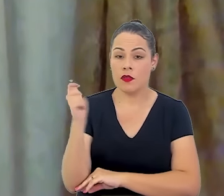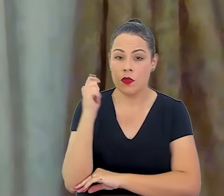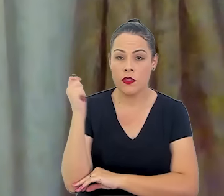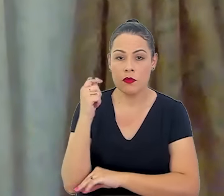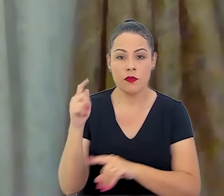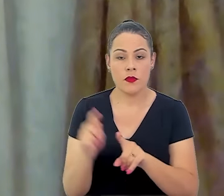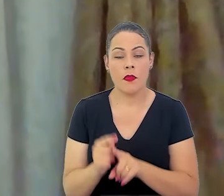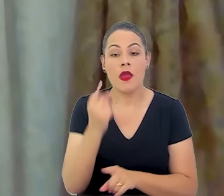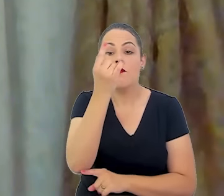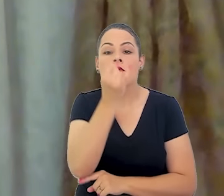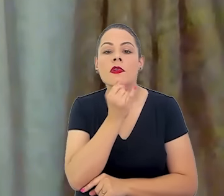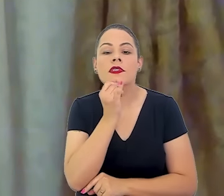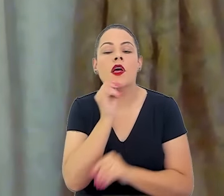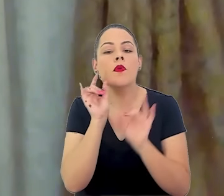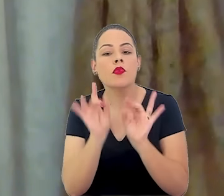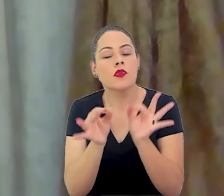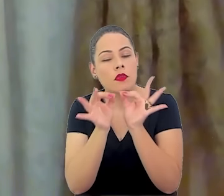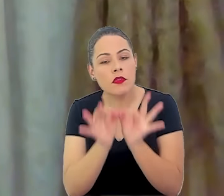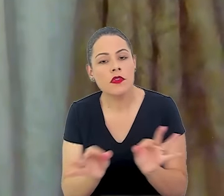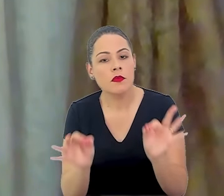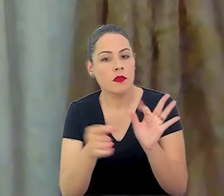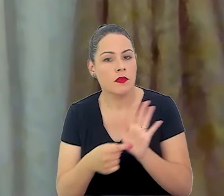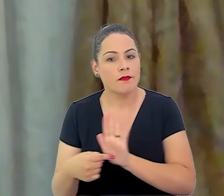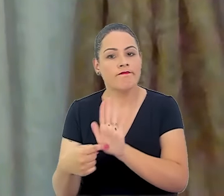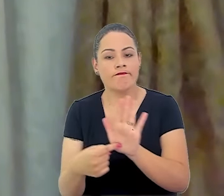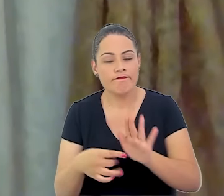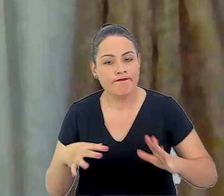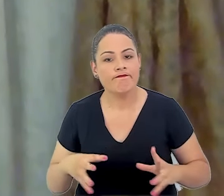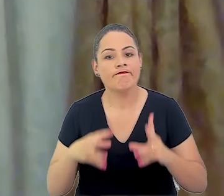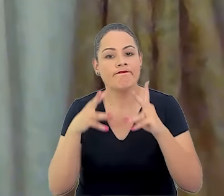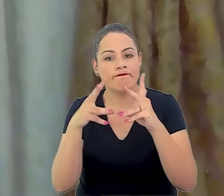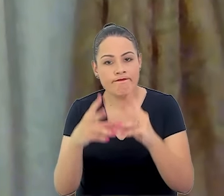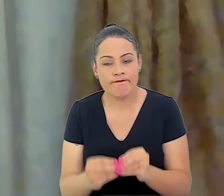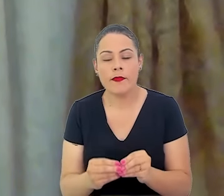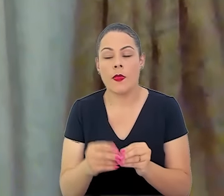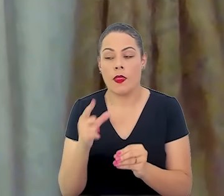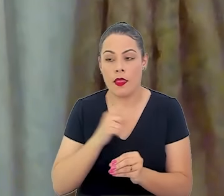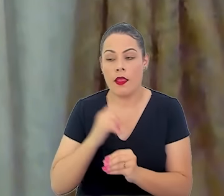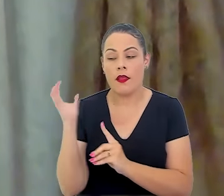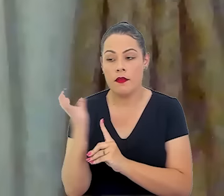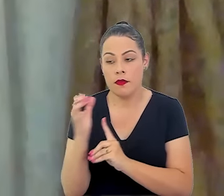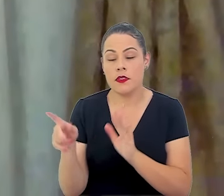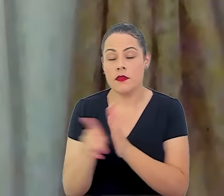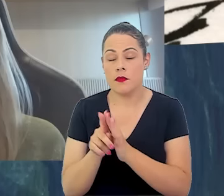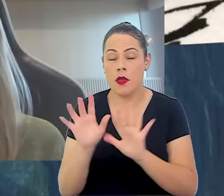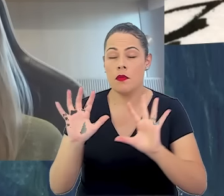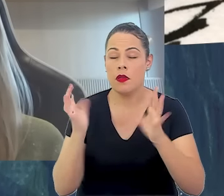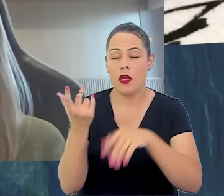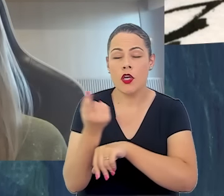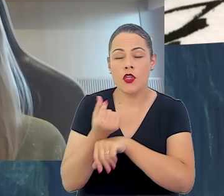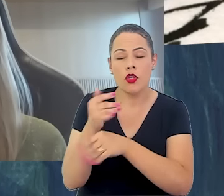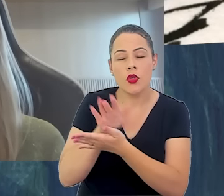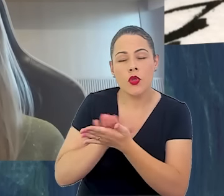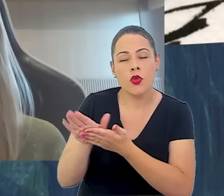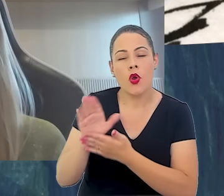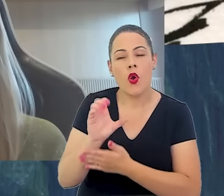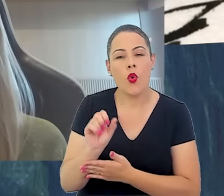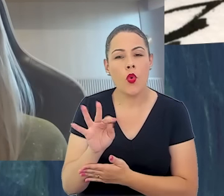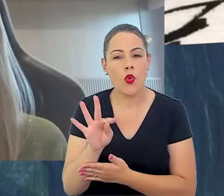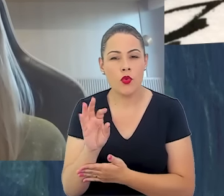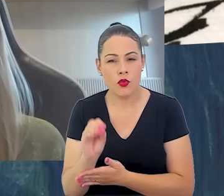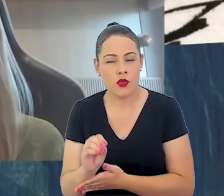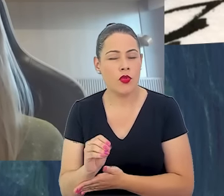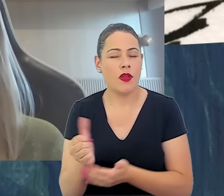Sul, e que é uma ilustração do custo das mudanças climáticas, do custo